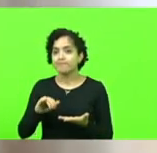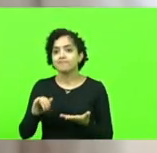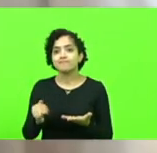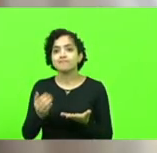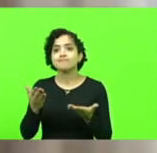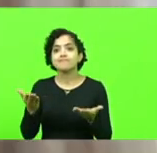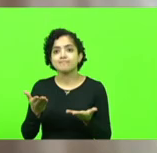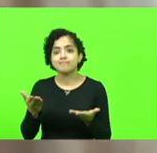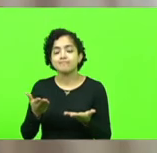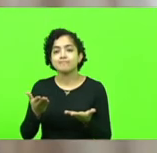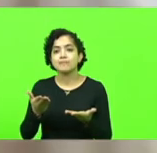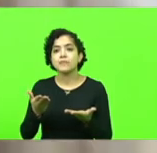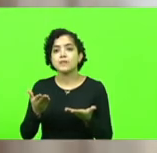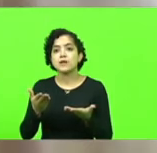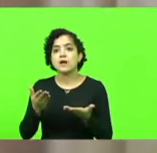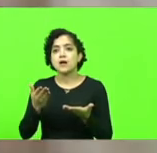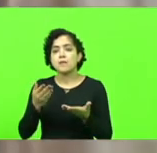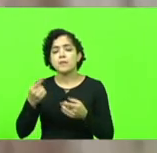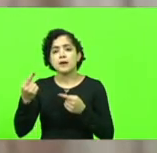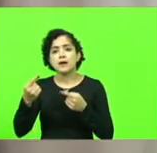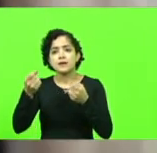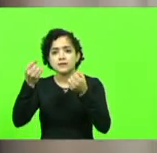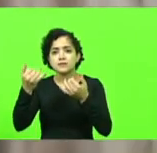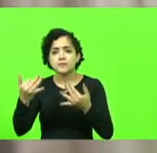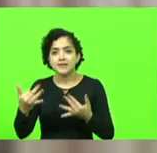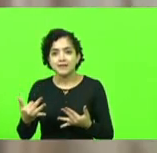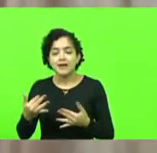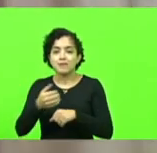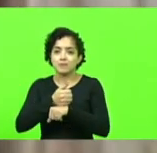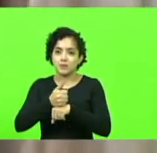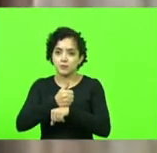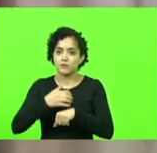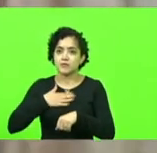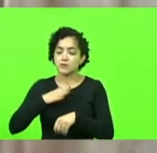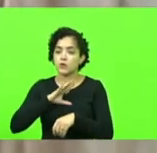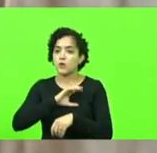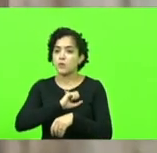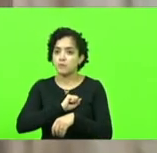para falar sobre a minha profissão que eu amo demais.